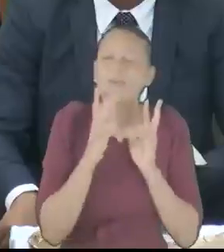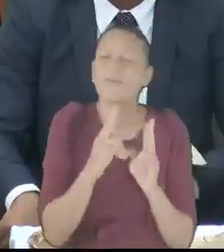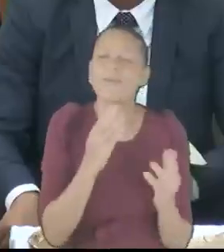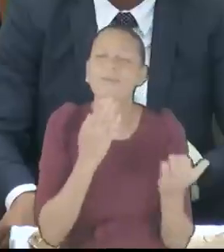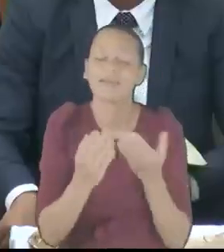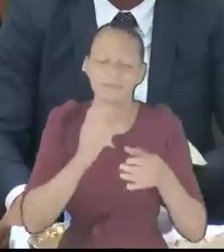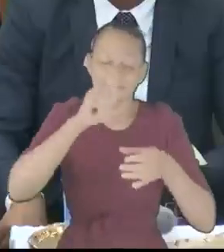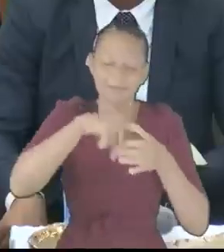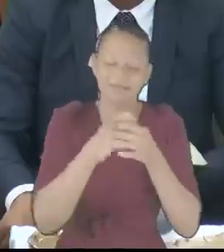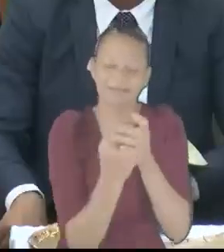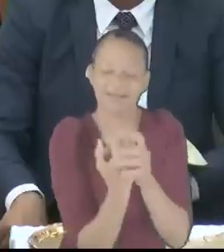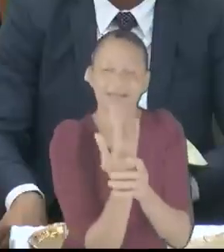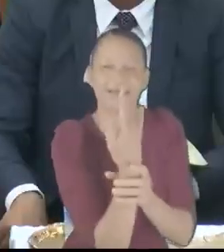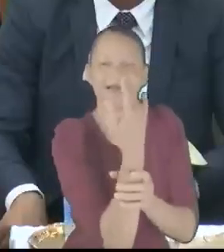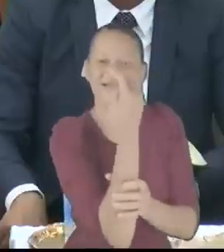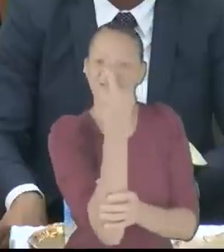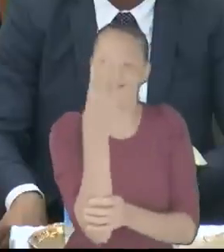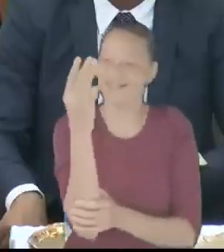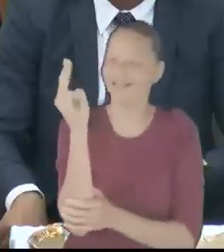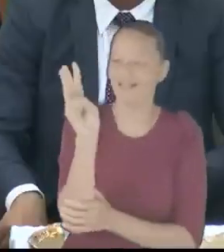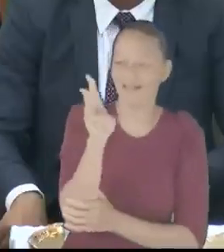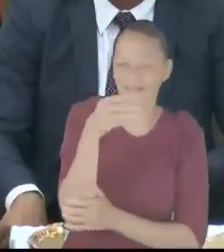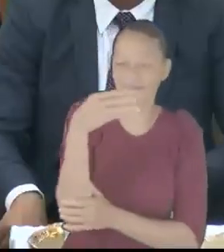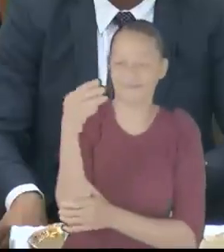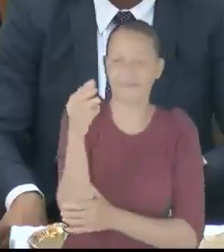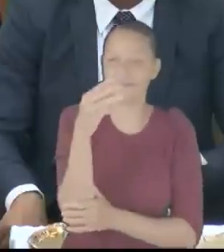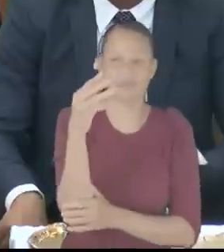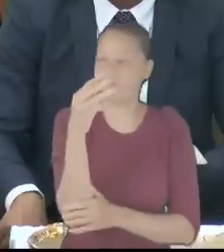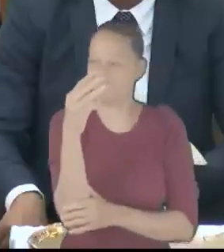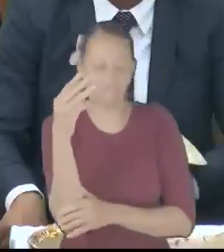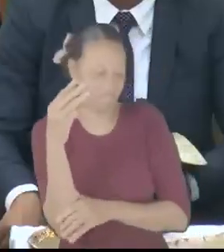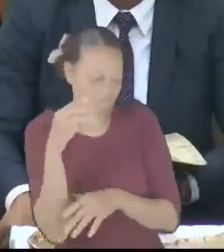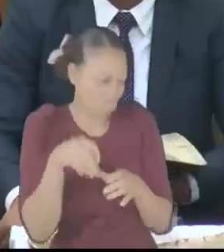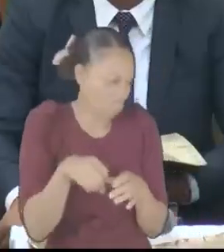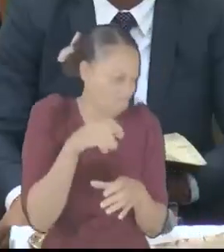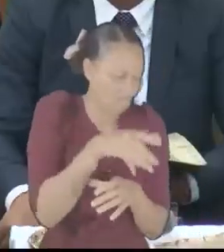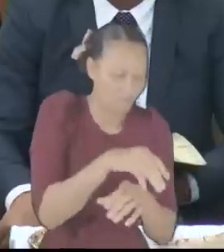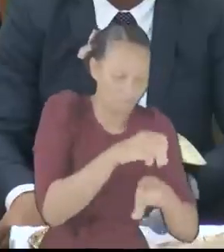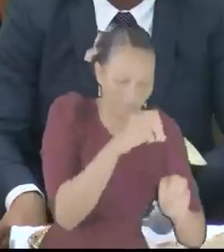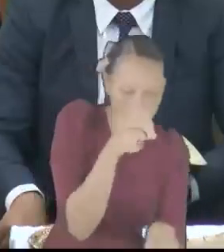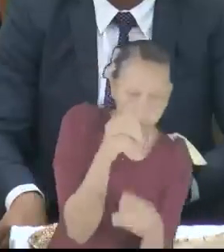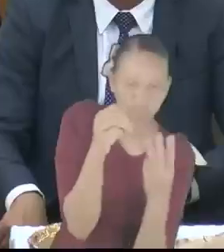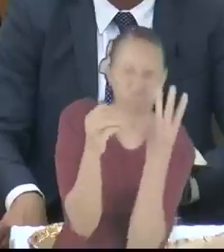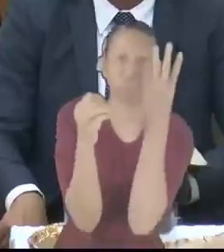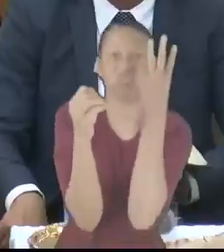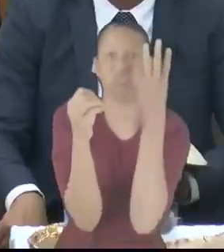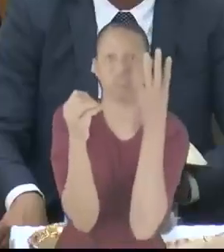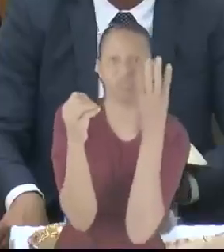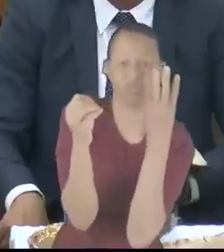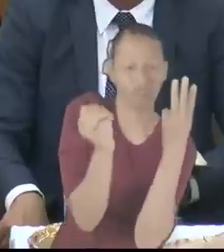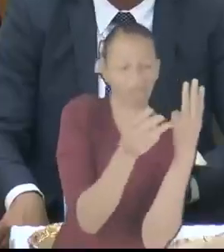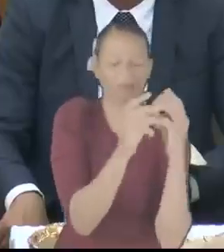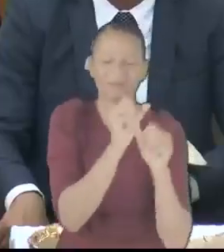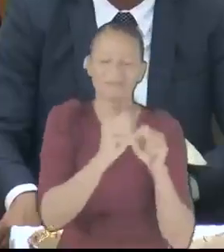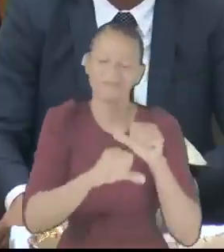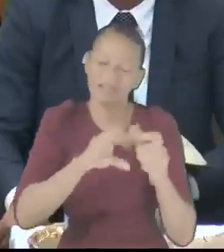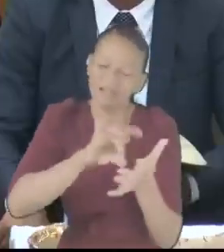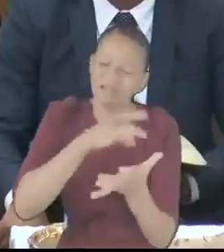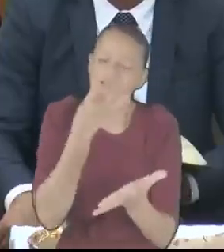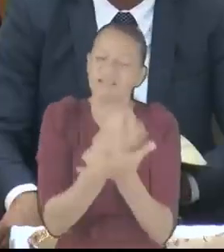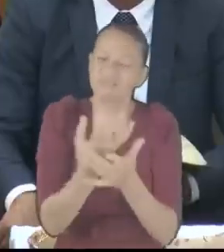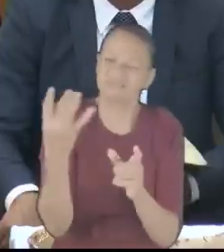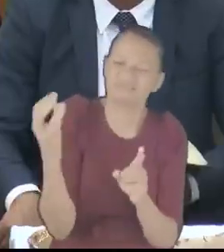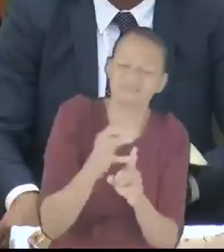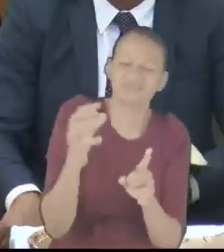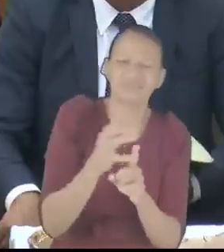mas sempre vem alguém atrás querendo plantar o quê, meus amados irmãos? O joio, as seitas, as heresias. E naquele